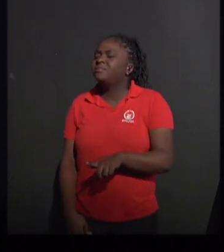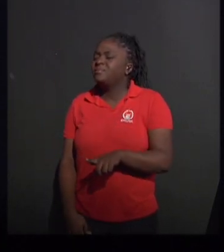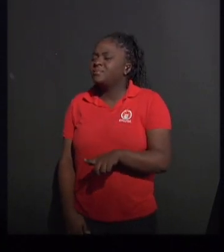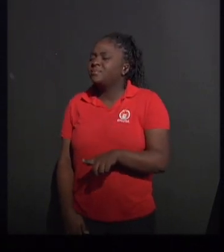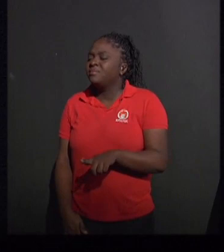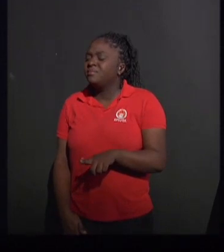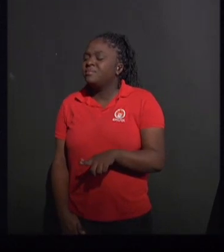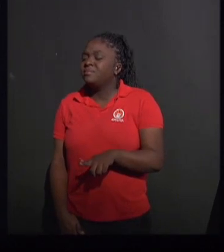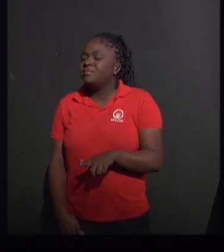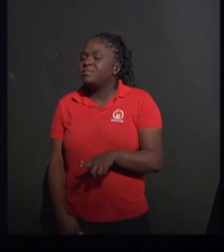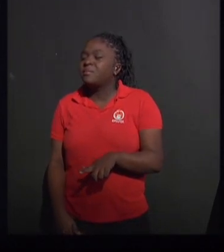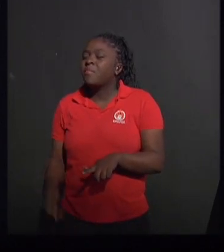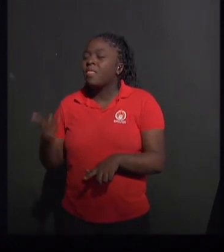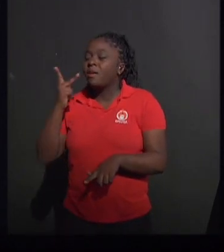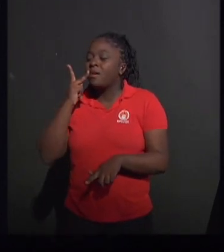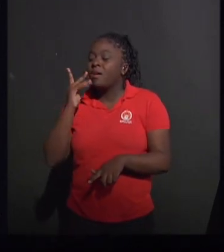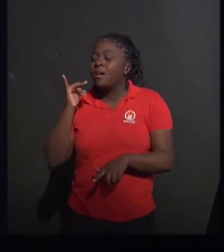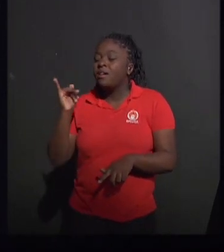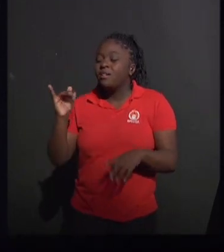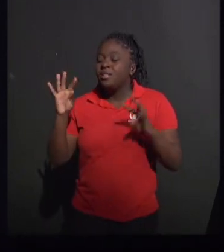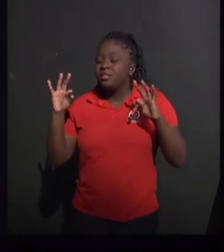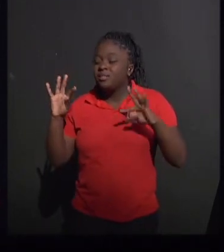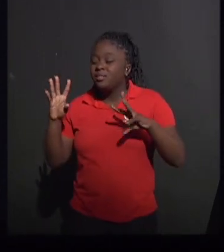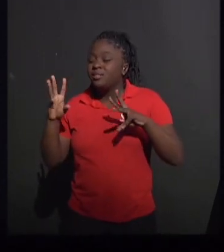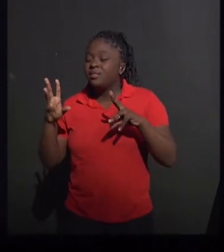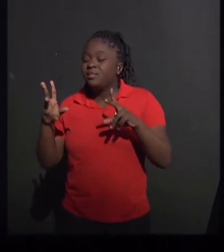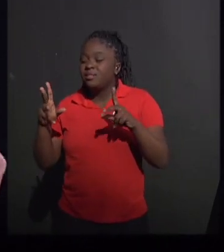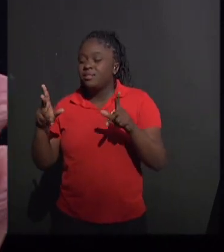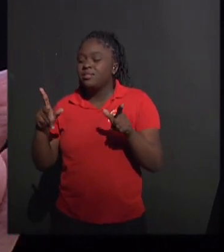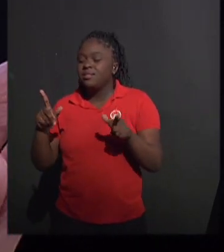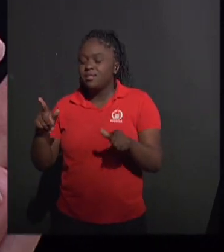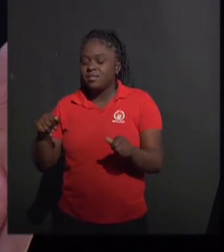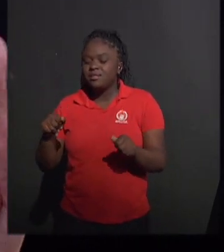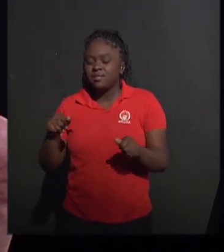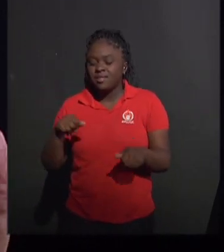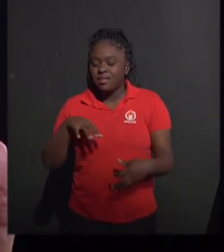todos aqueles, ó Pai, aqui na nossa terra,